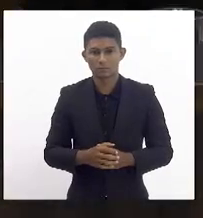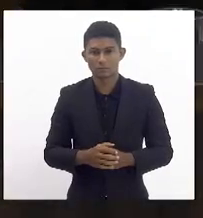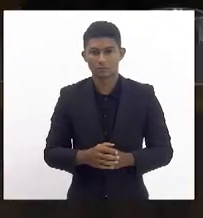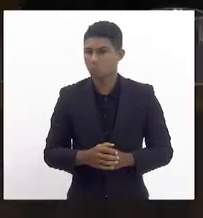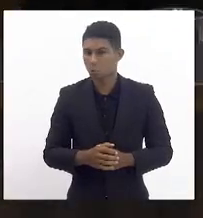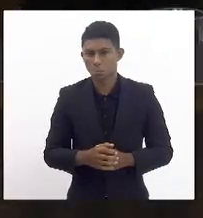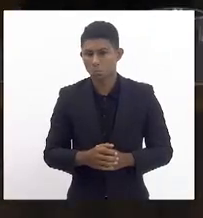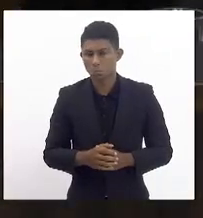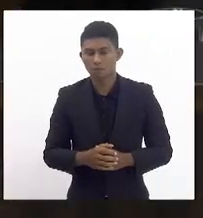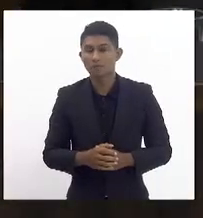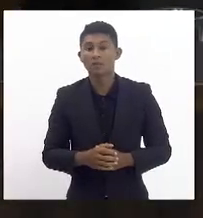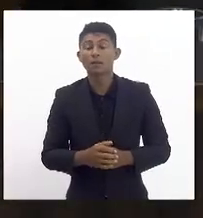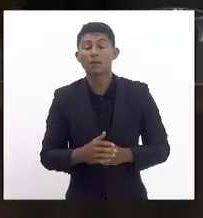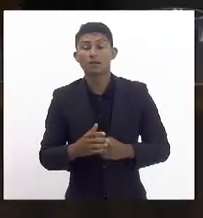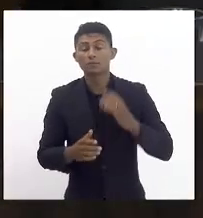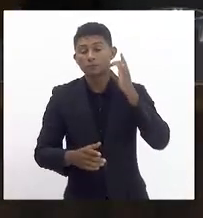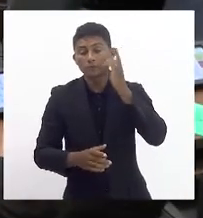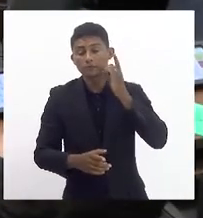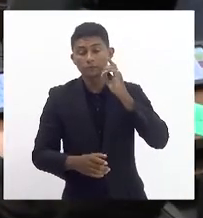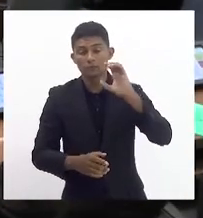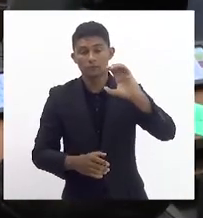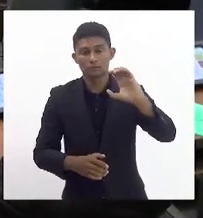Deputado Chico Machado.